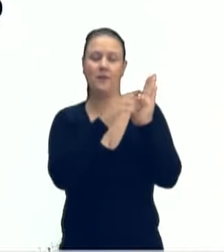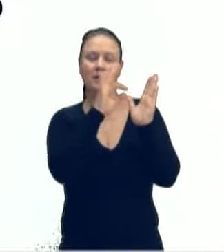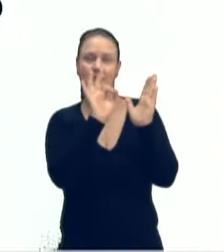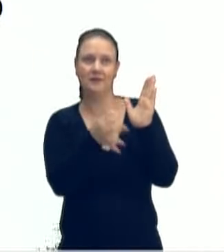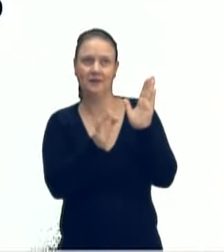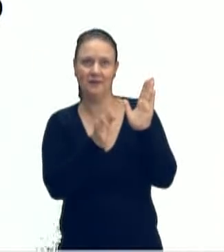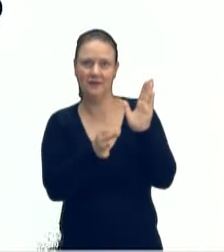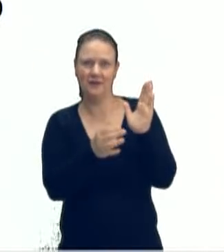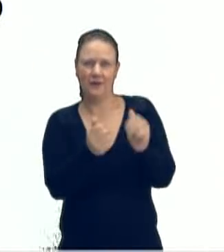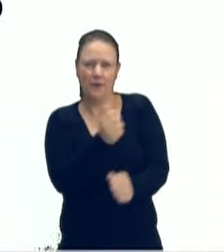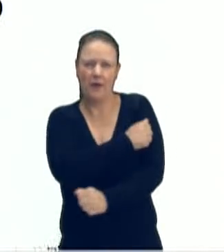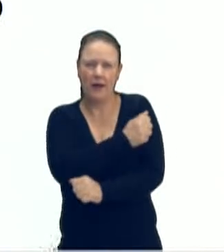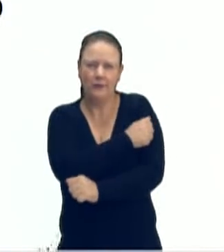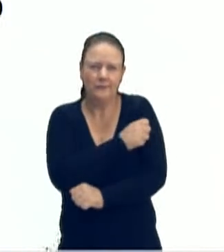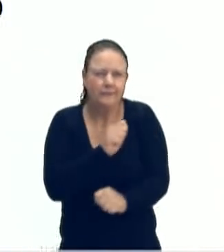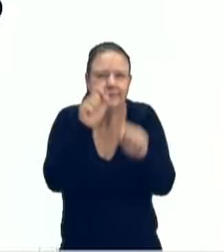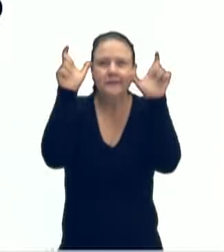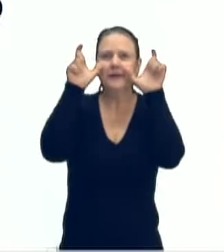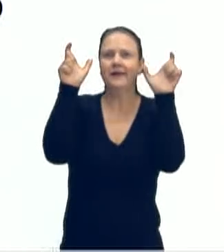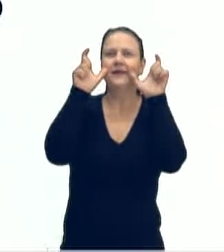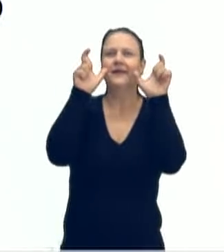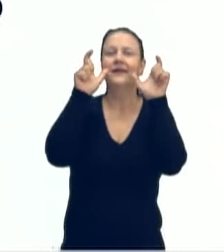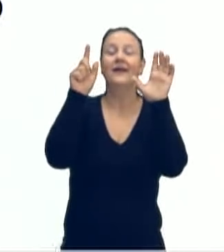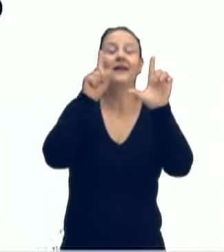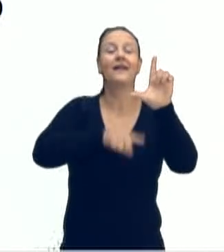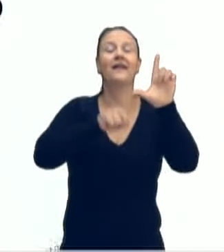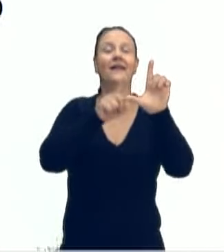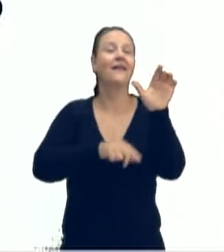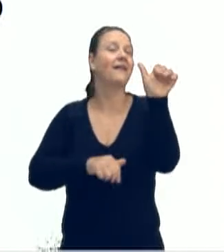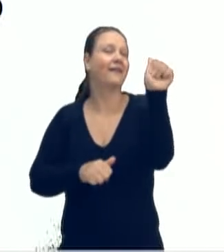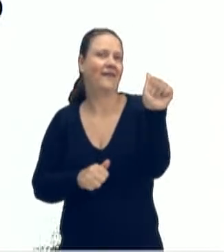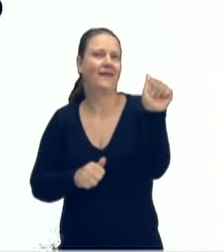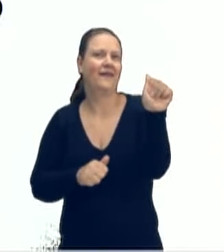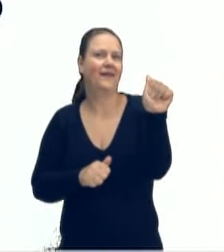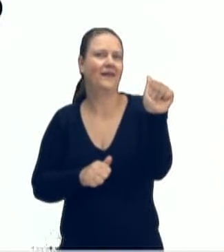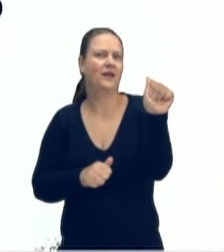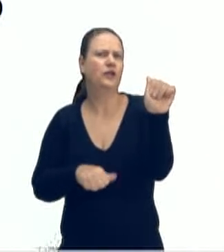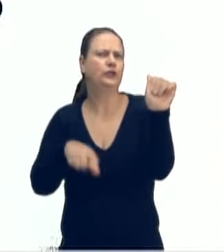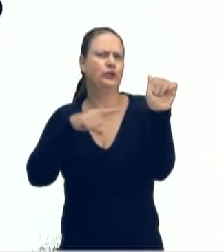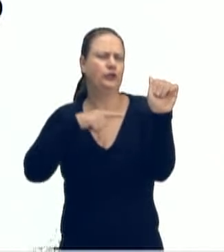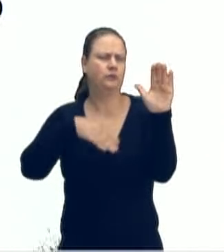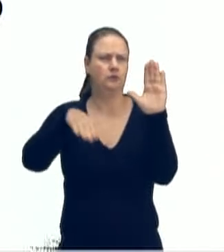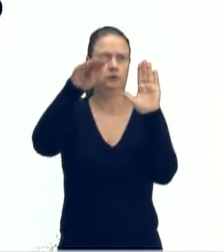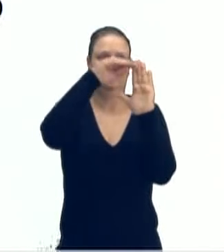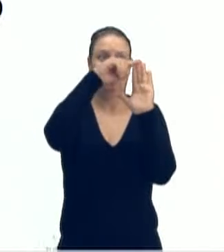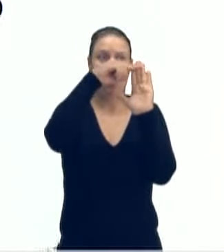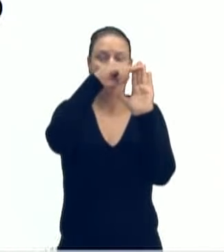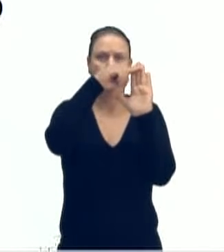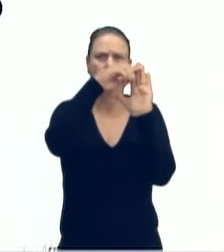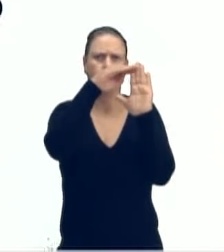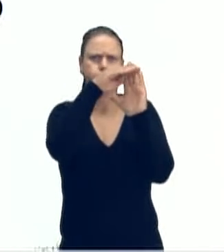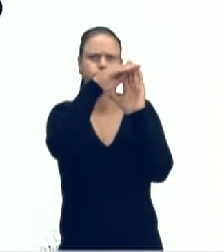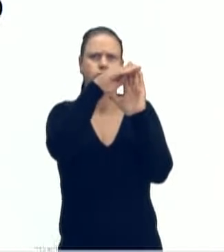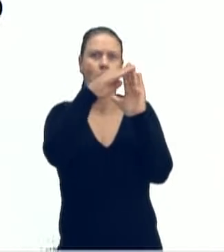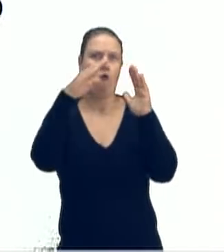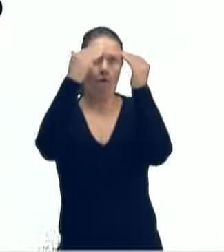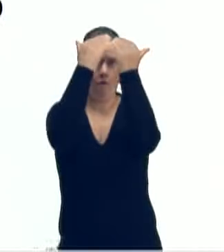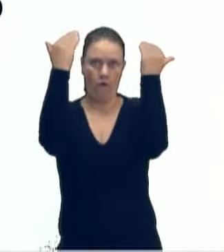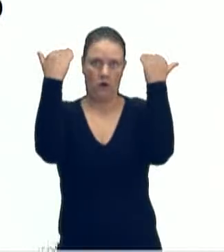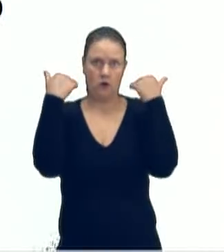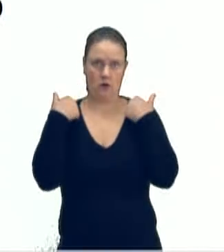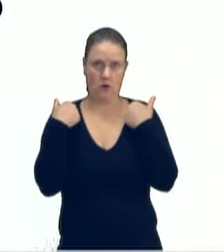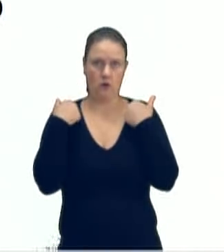Aquele aluno atento aí em casa, a letra A, de maneira hierarquizada. Havia o faraó, aquela pirâmide social que nós